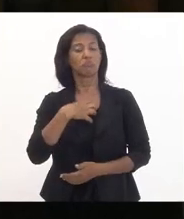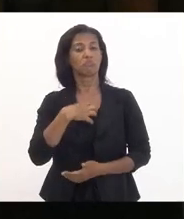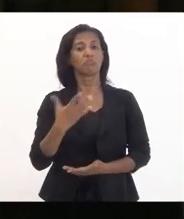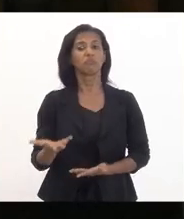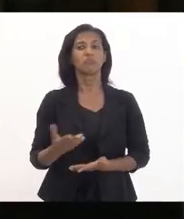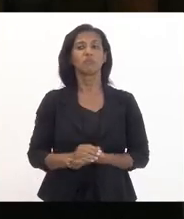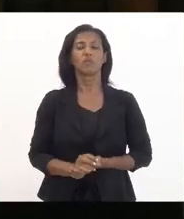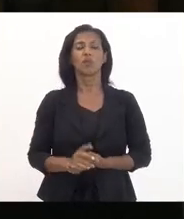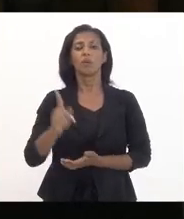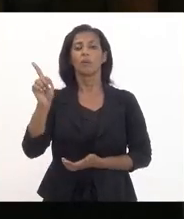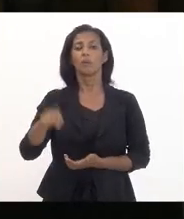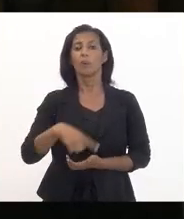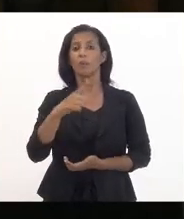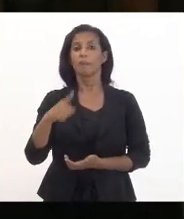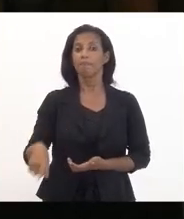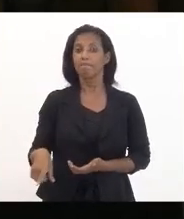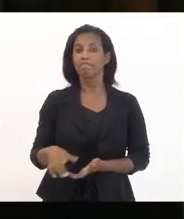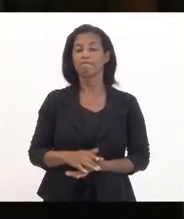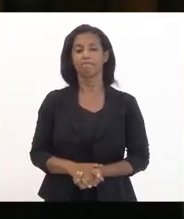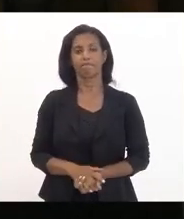de impedir